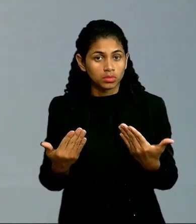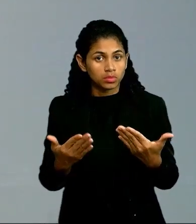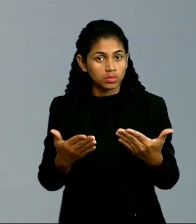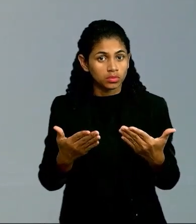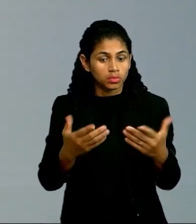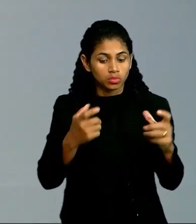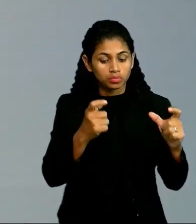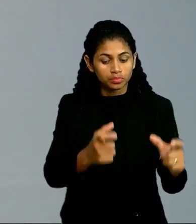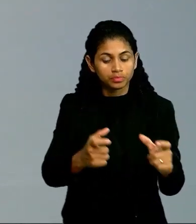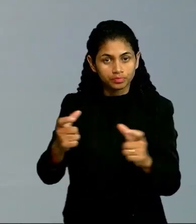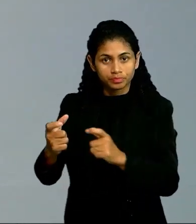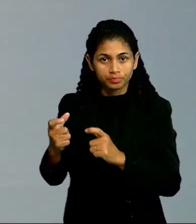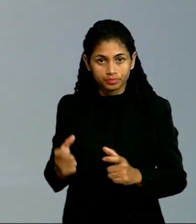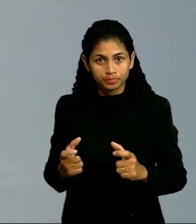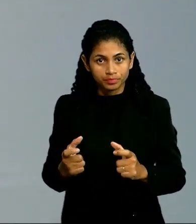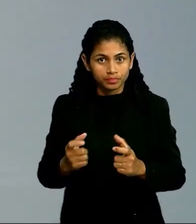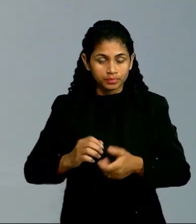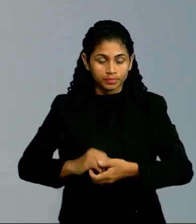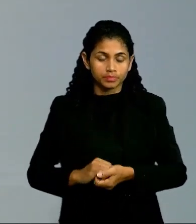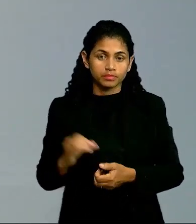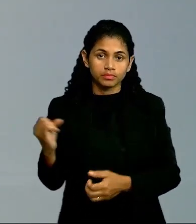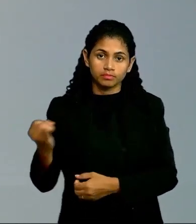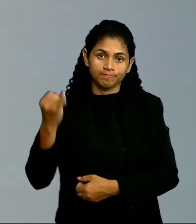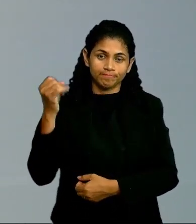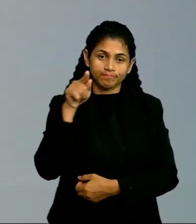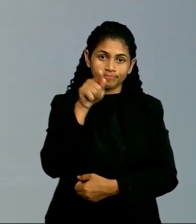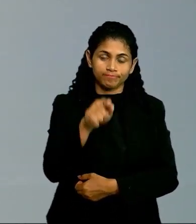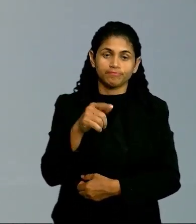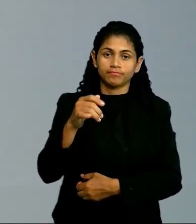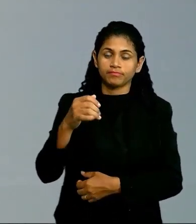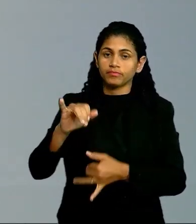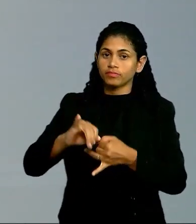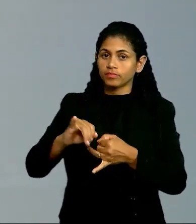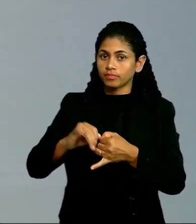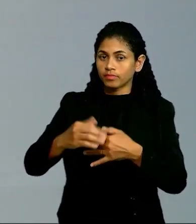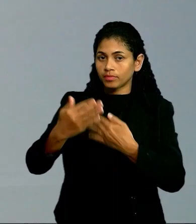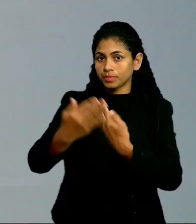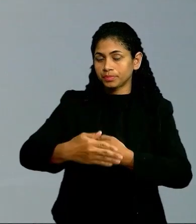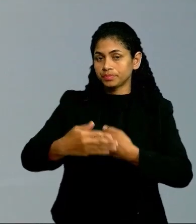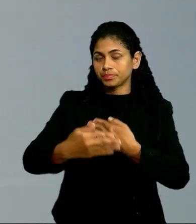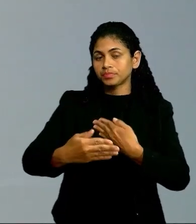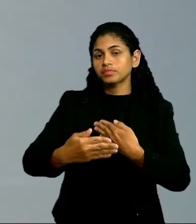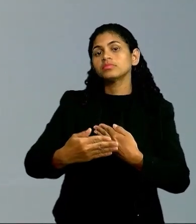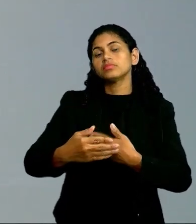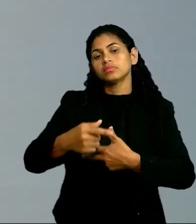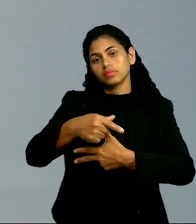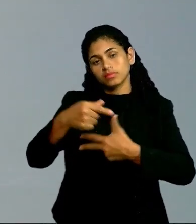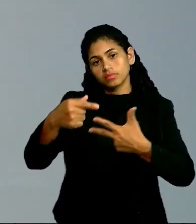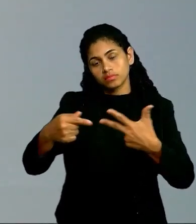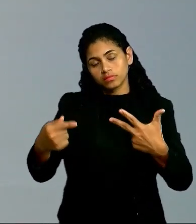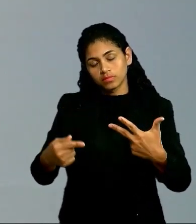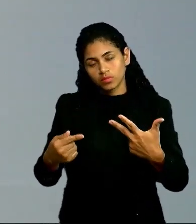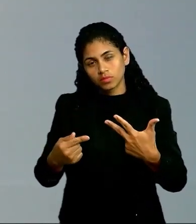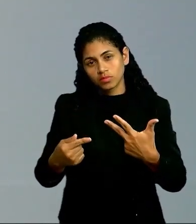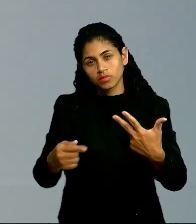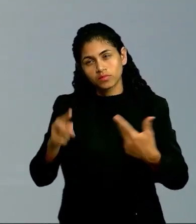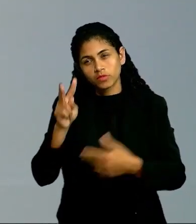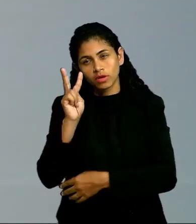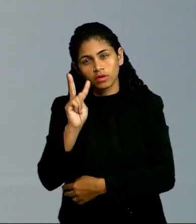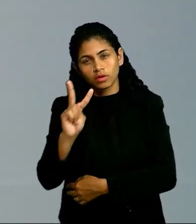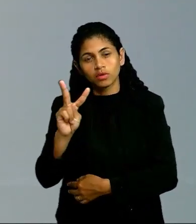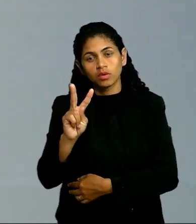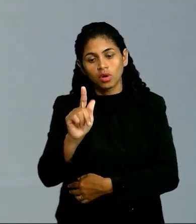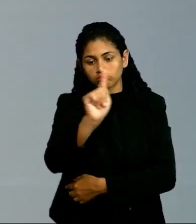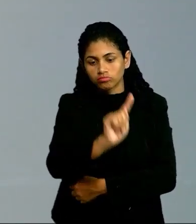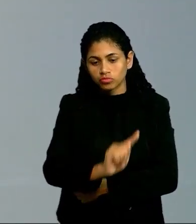muito importante para vocês que vão fazer a prova do Enem darem uma olhada nos ciclos biogeoquímicos. Então, nós precisamos saber sobre